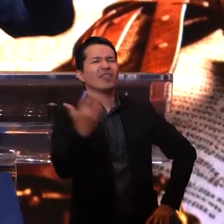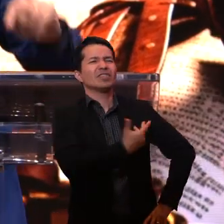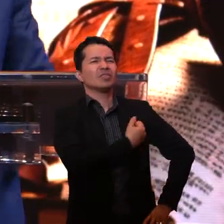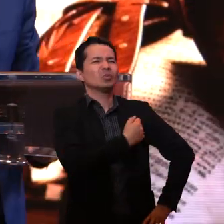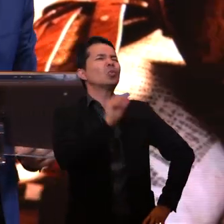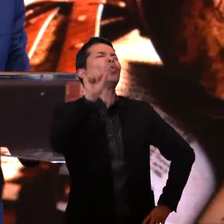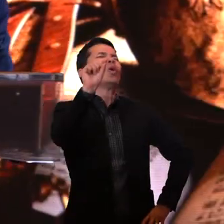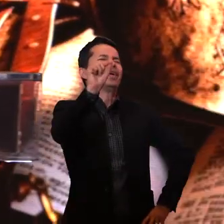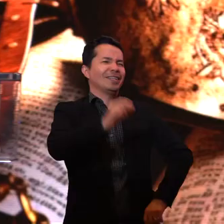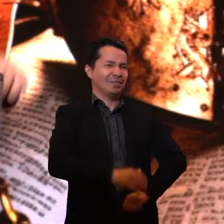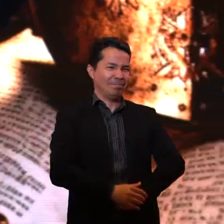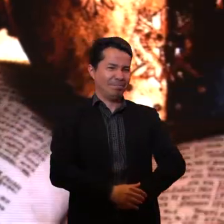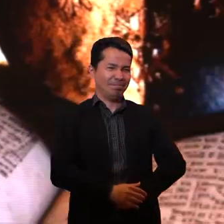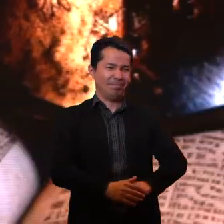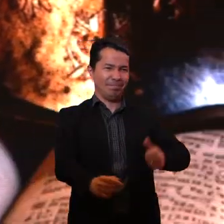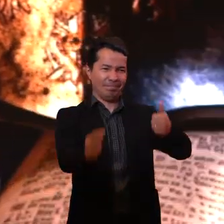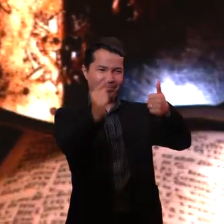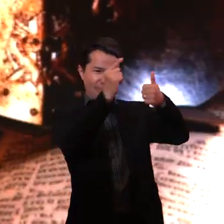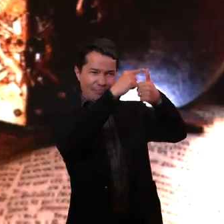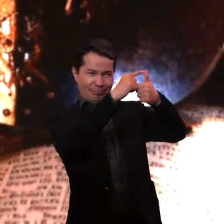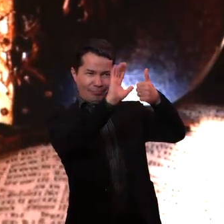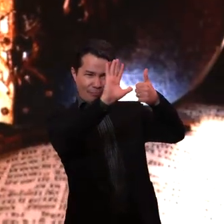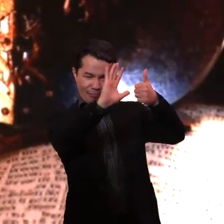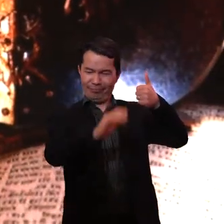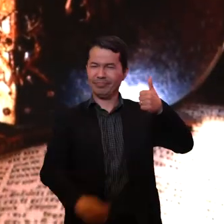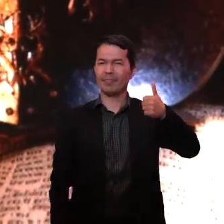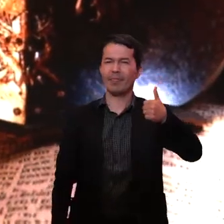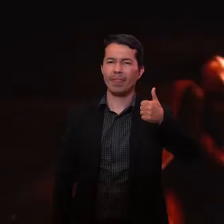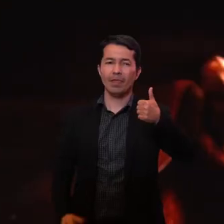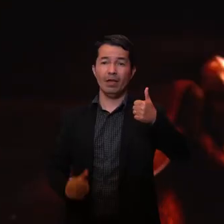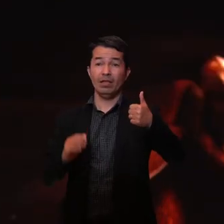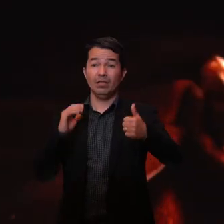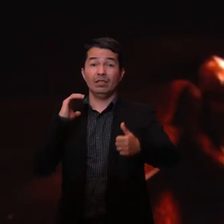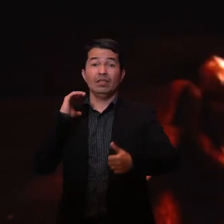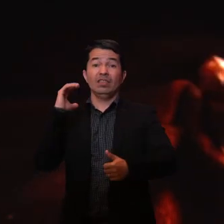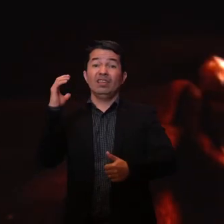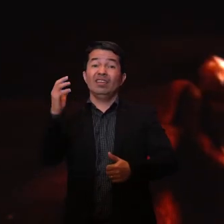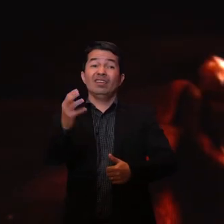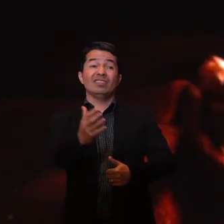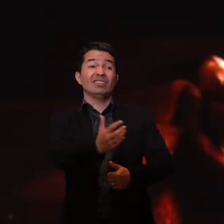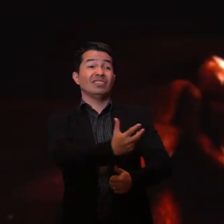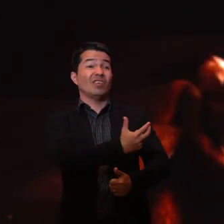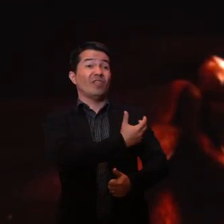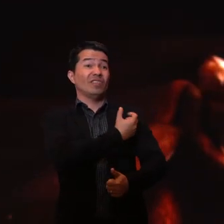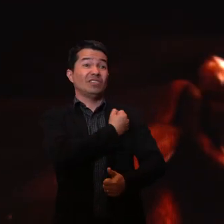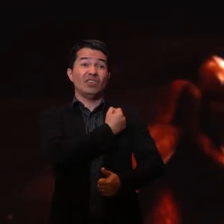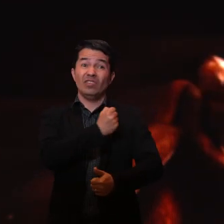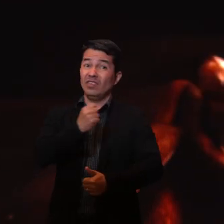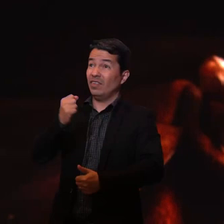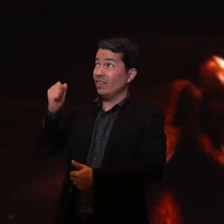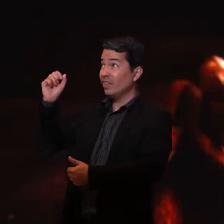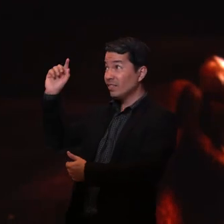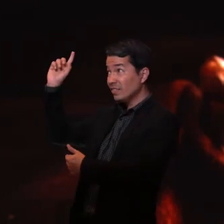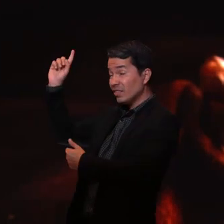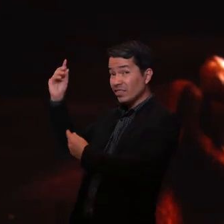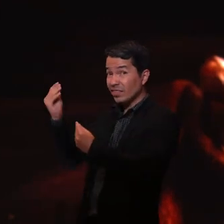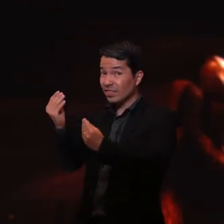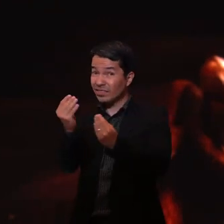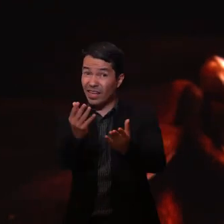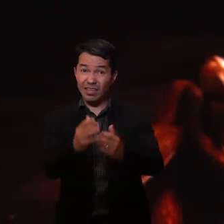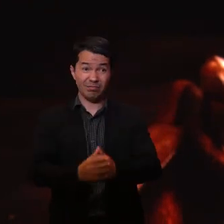lugar, primeira lição: a salvação é recebida. Repita